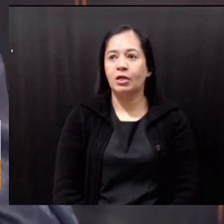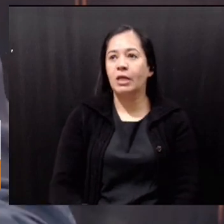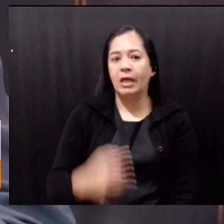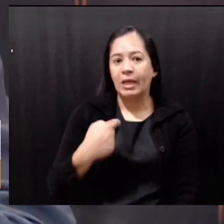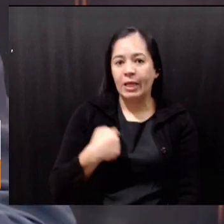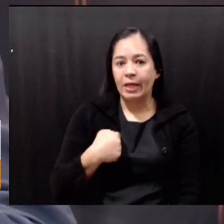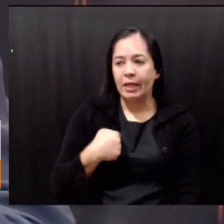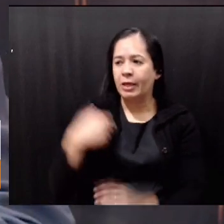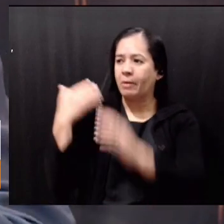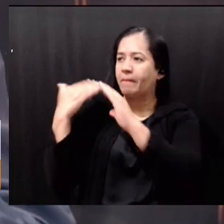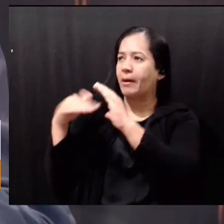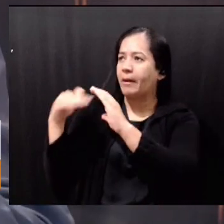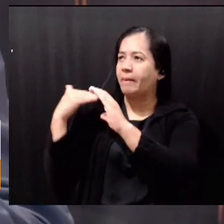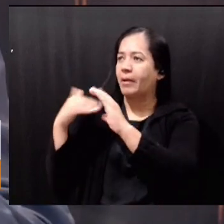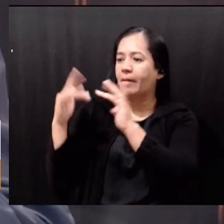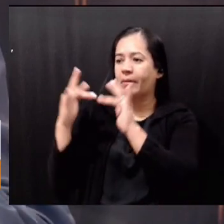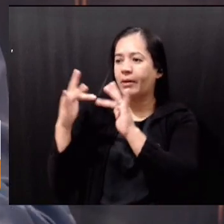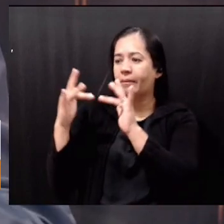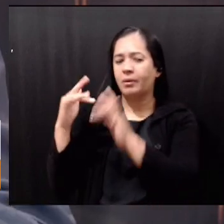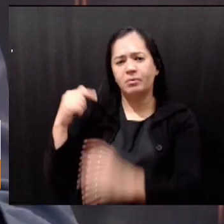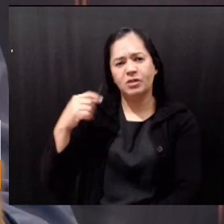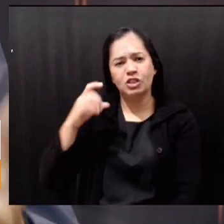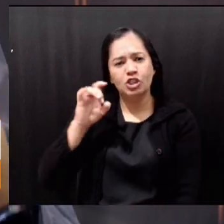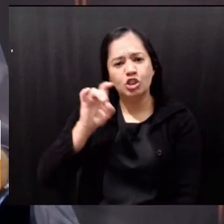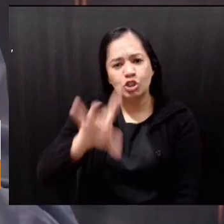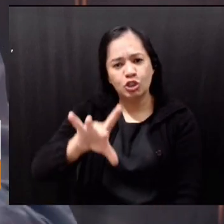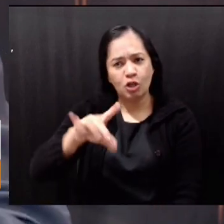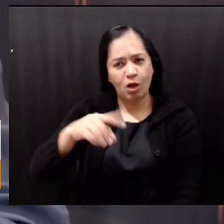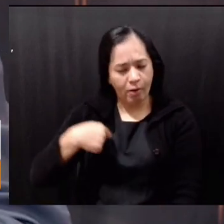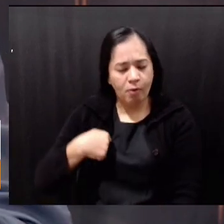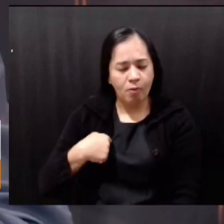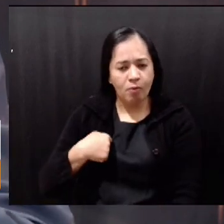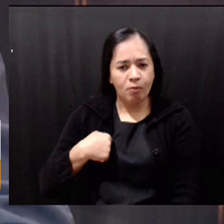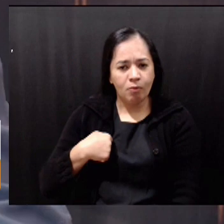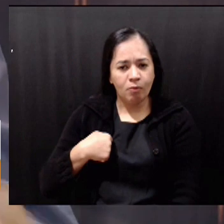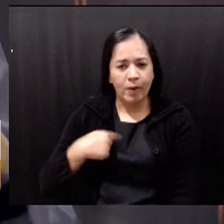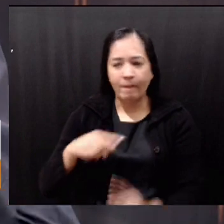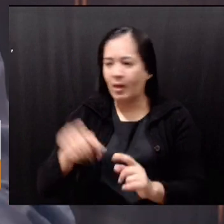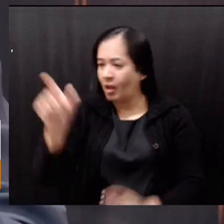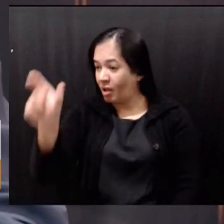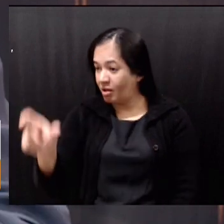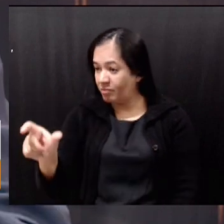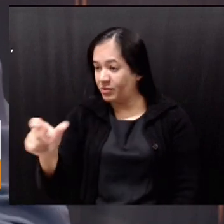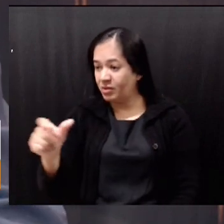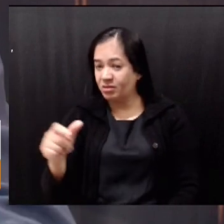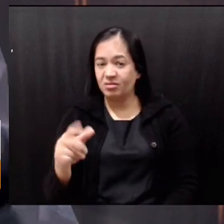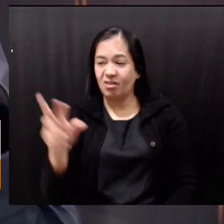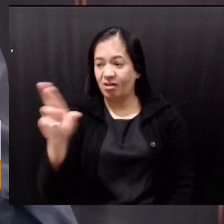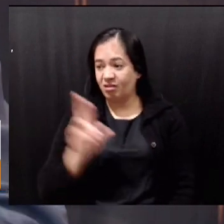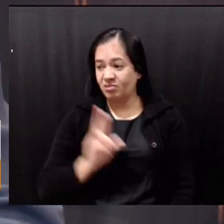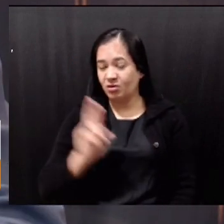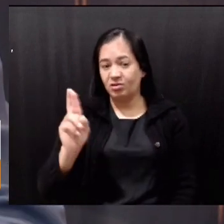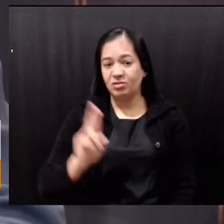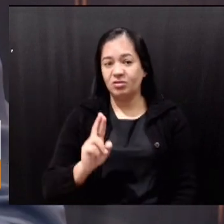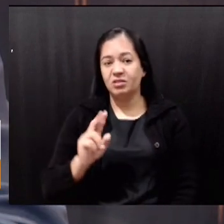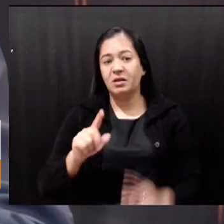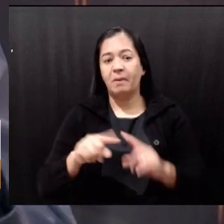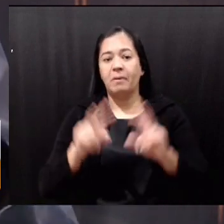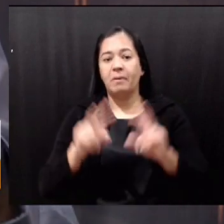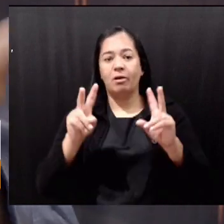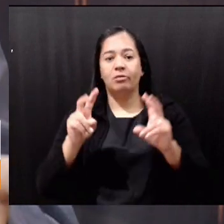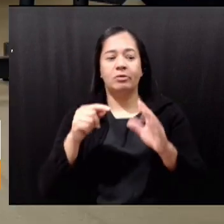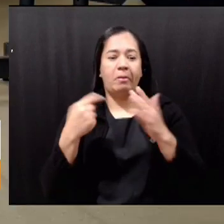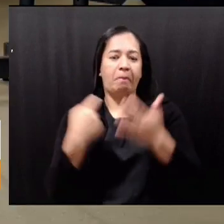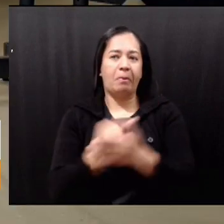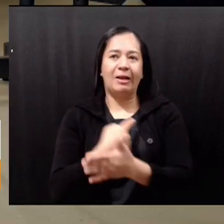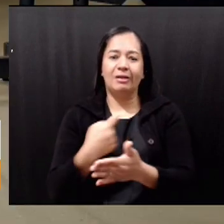entrando em contato, uhum. né. Então a pessoa somente responde, ela não aumenta um assunto e não pergunta sobre mim, ou